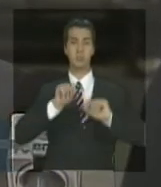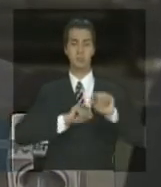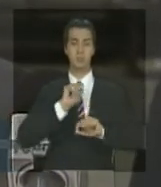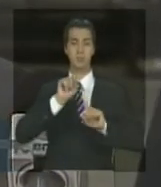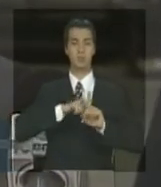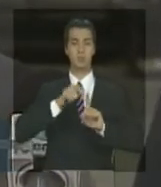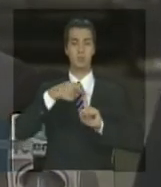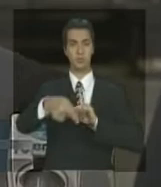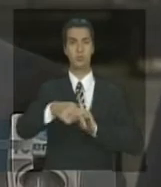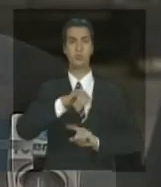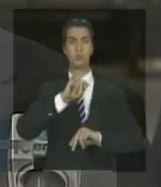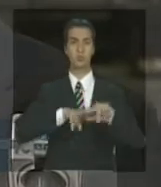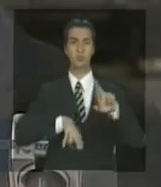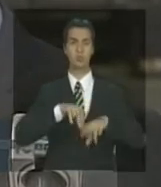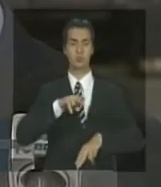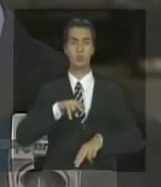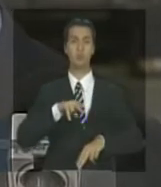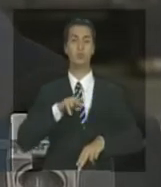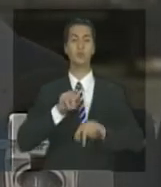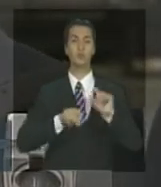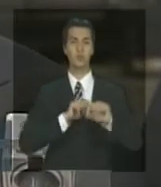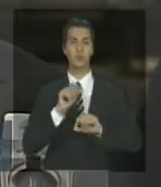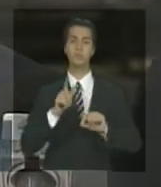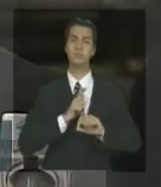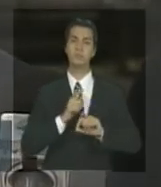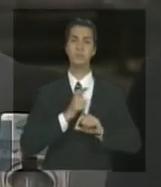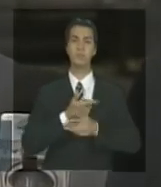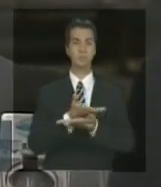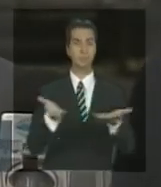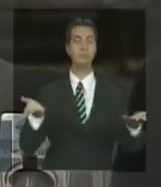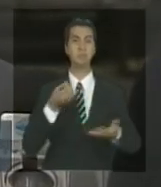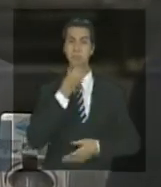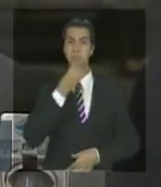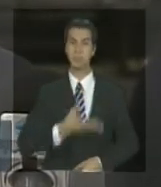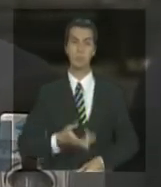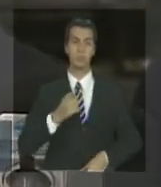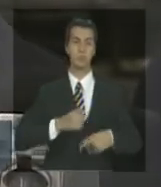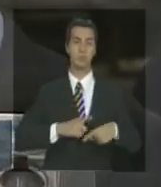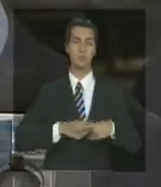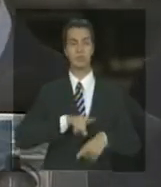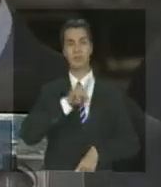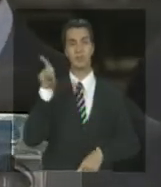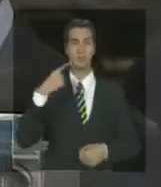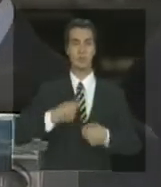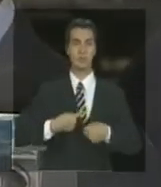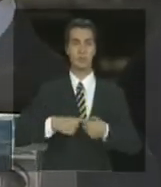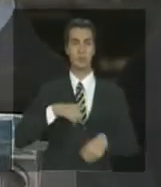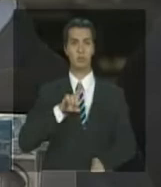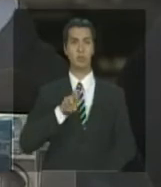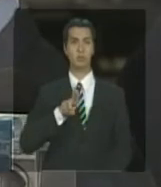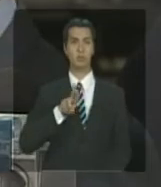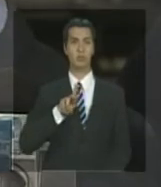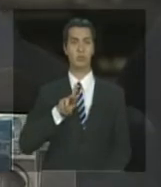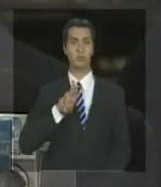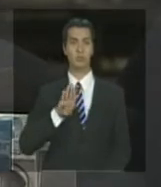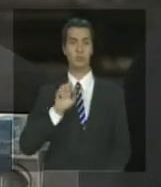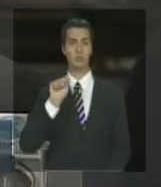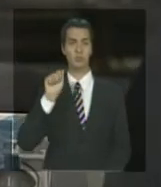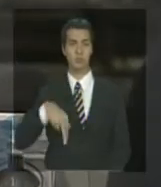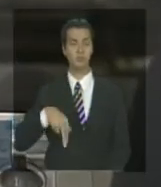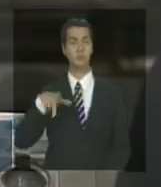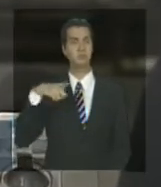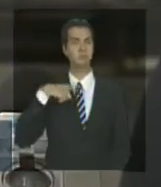junho próximo, de um ambiente propício, porque Durban representou um marco, um